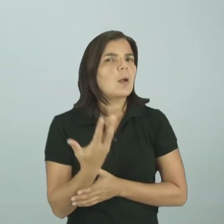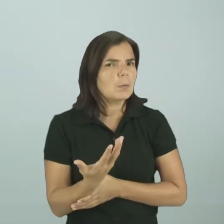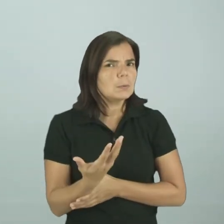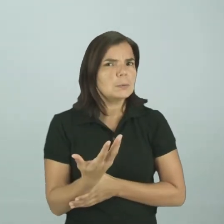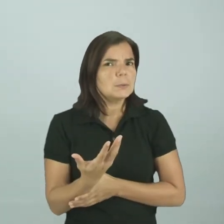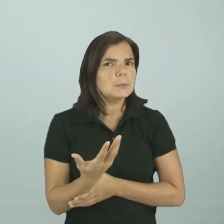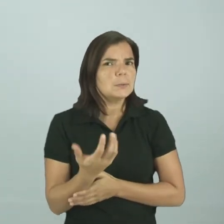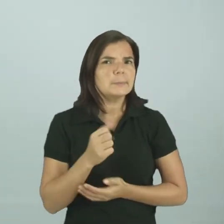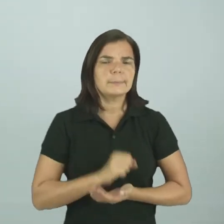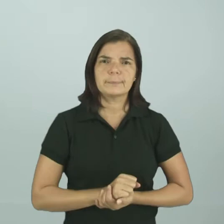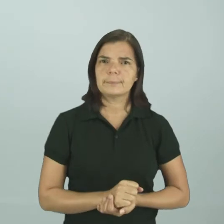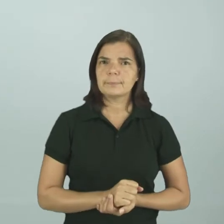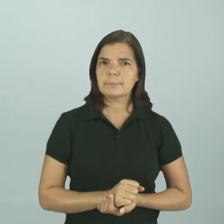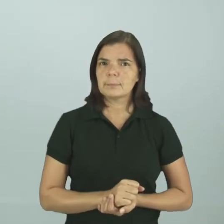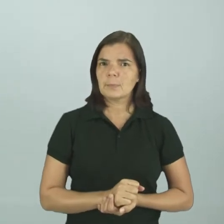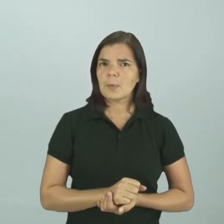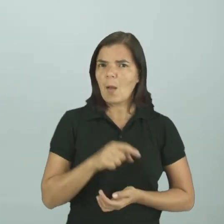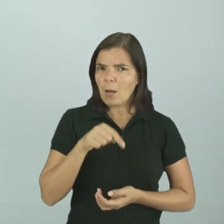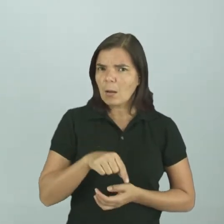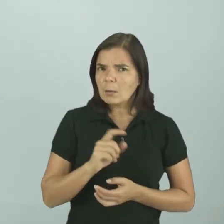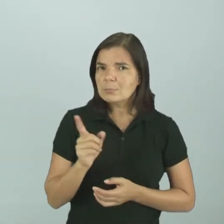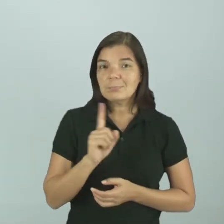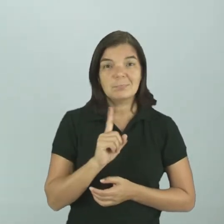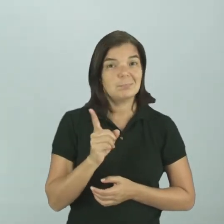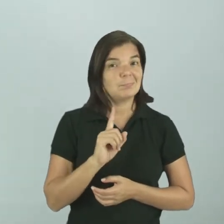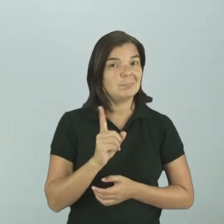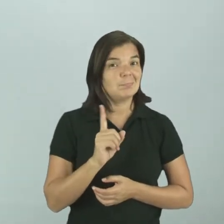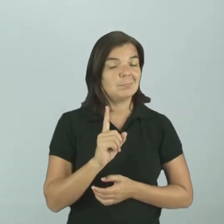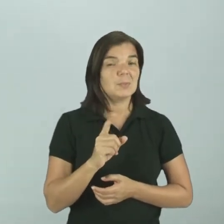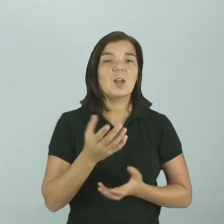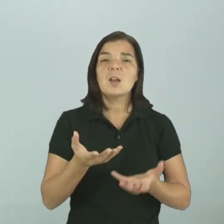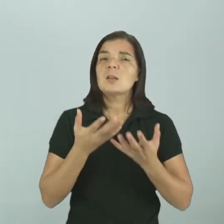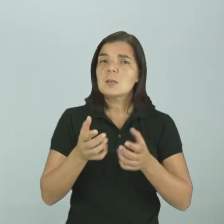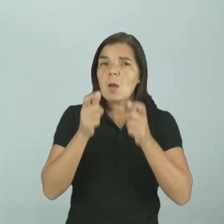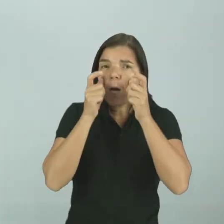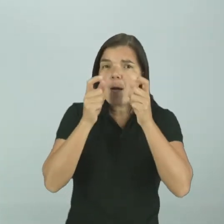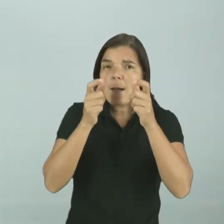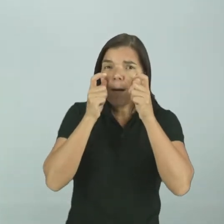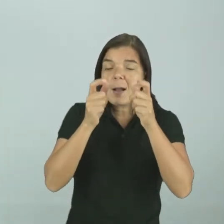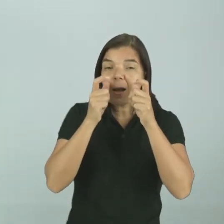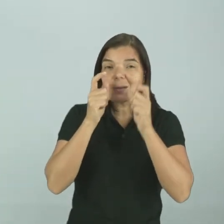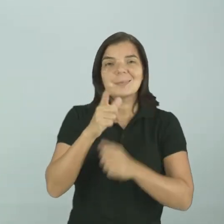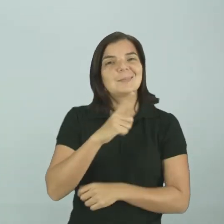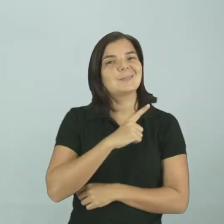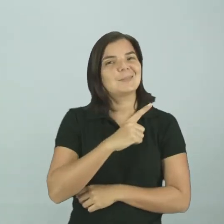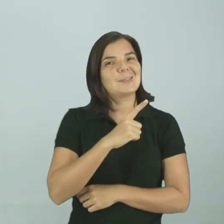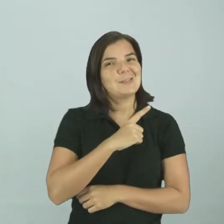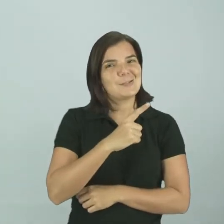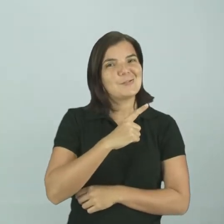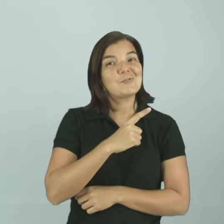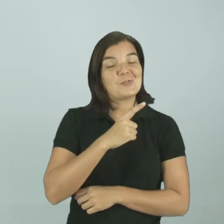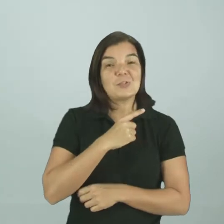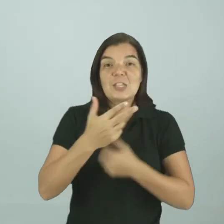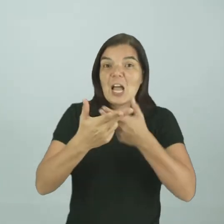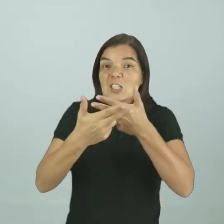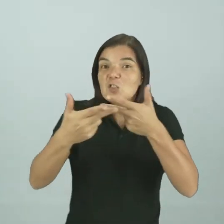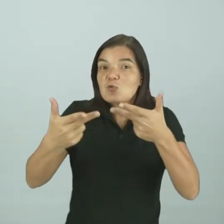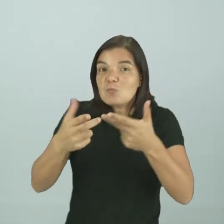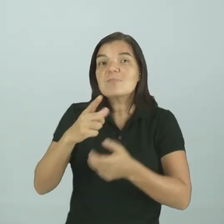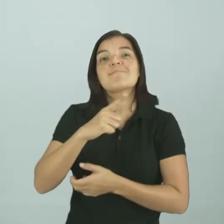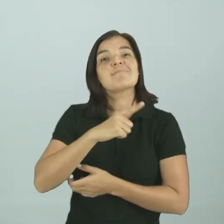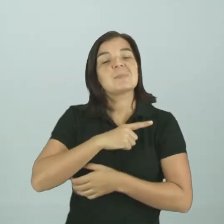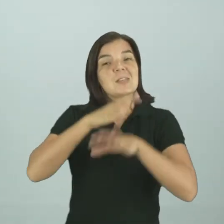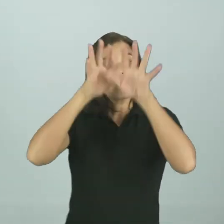aqui? Hã? Não. Eles estavam interessados naquilo que tinha aqui, nos recursos